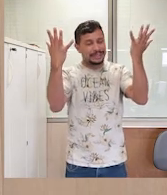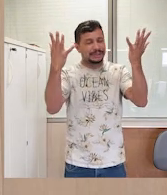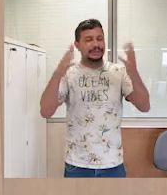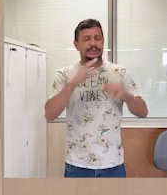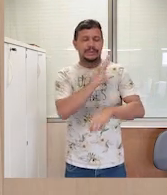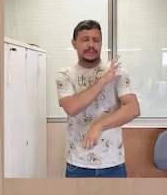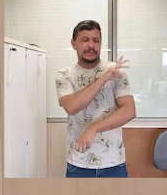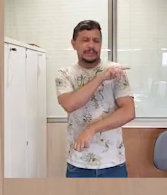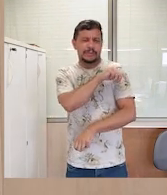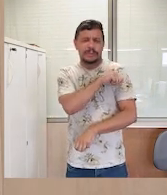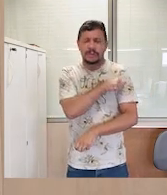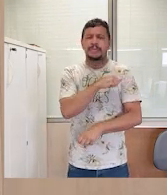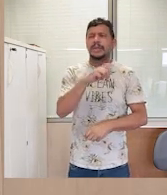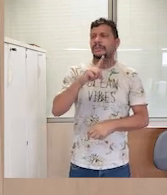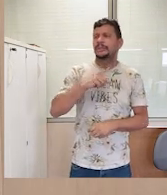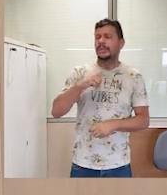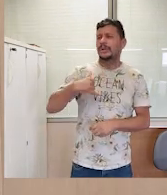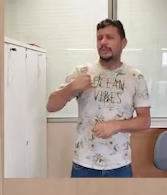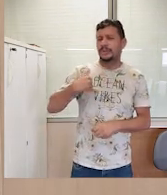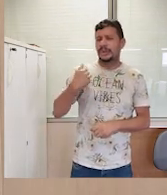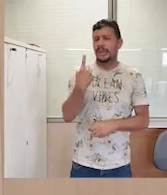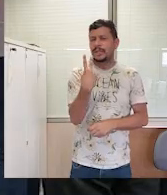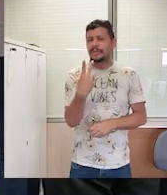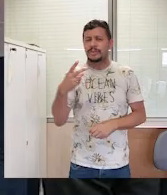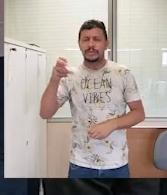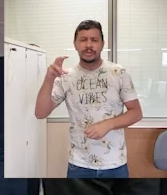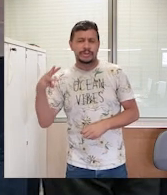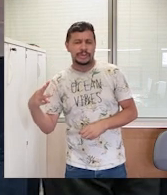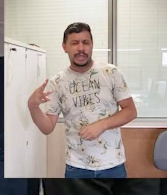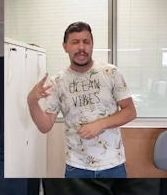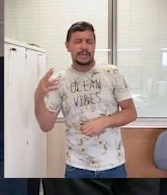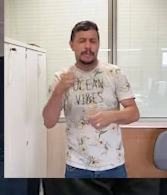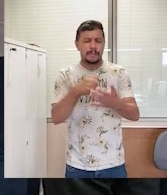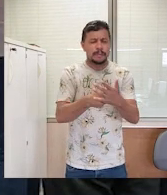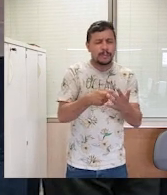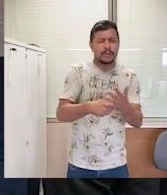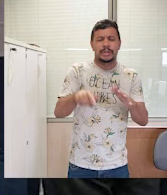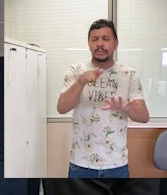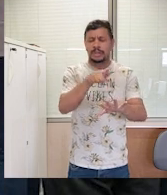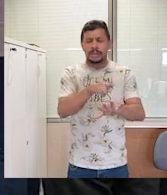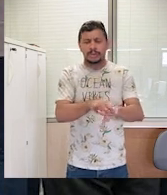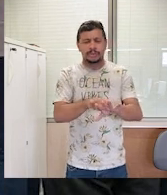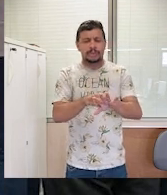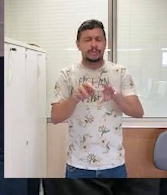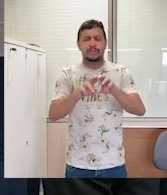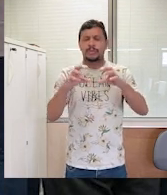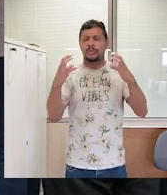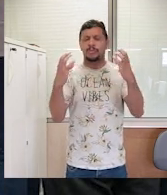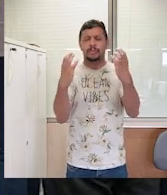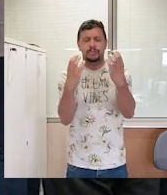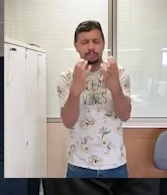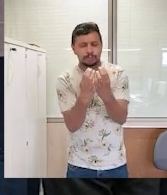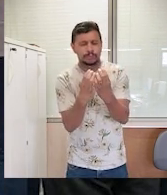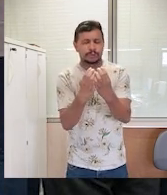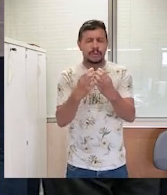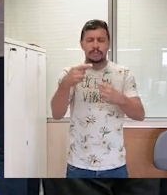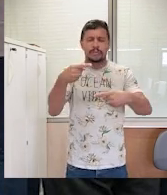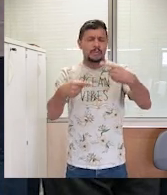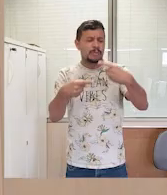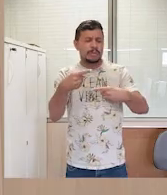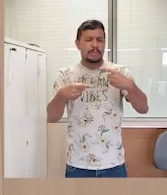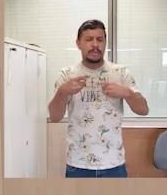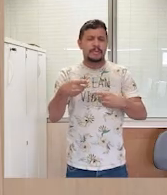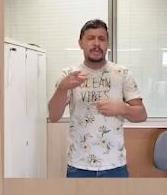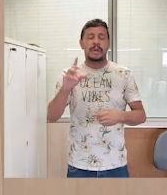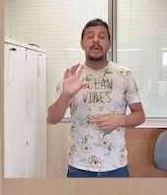o Espaço da Cidadania vai comemorar os seus 23 anos de luta pela inclusão com uma roda de conversa que